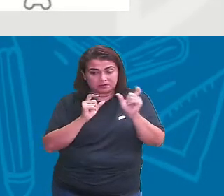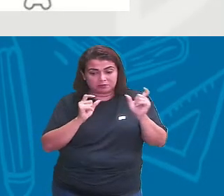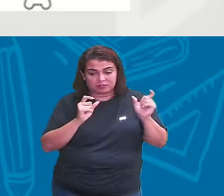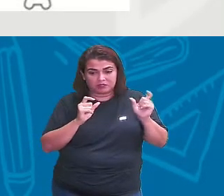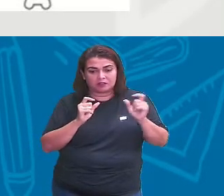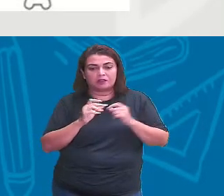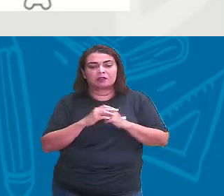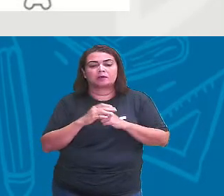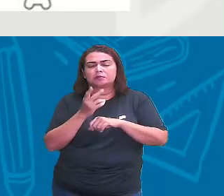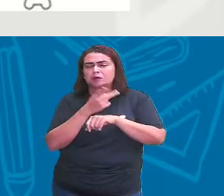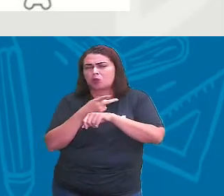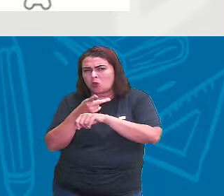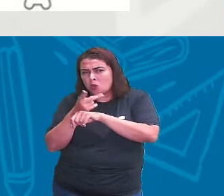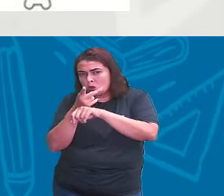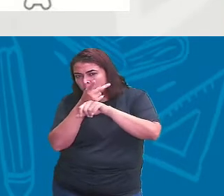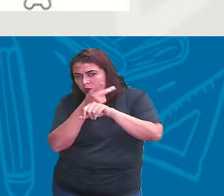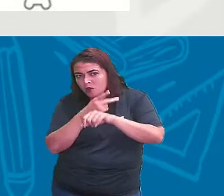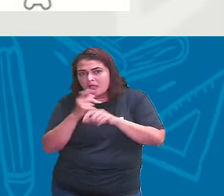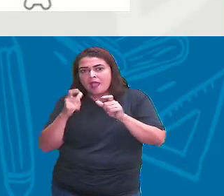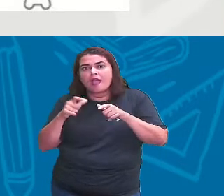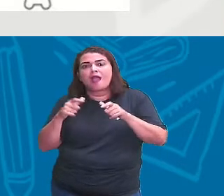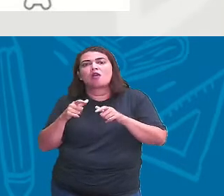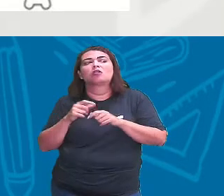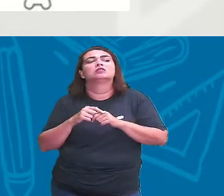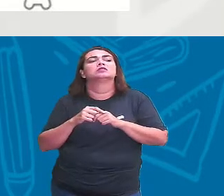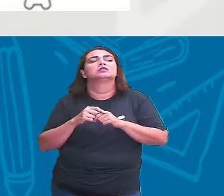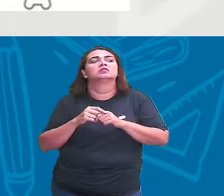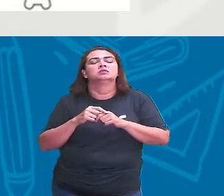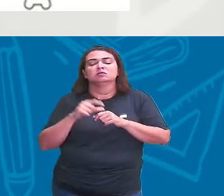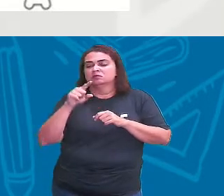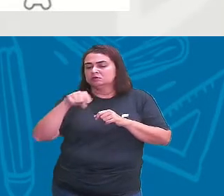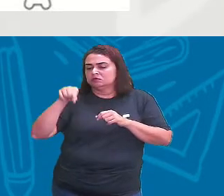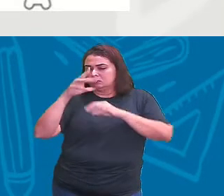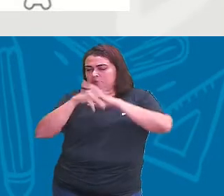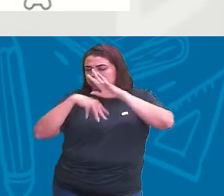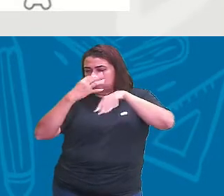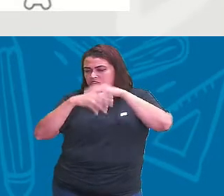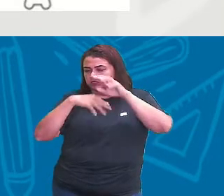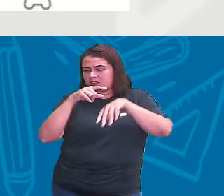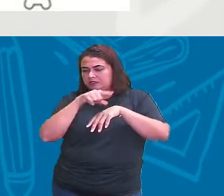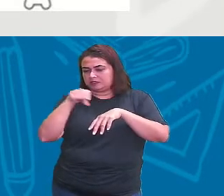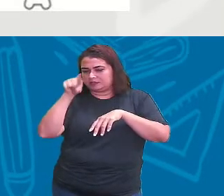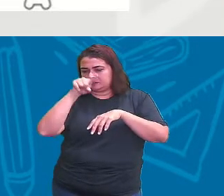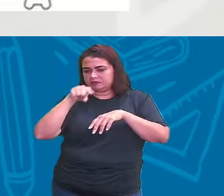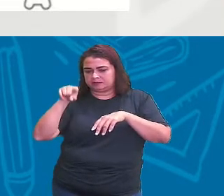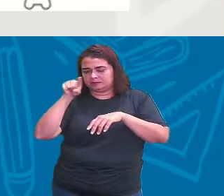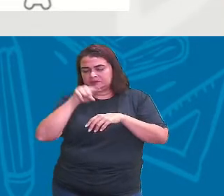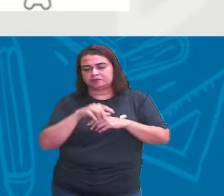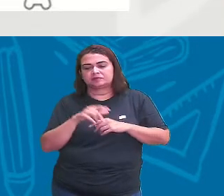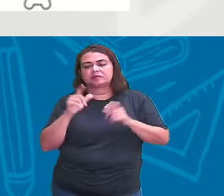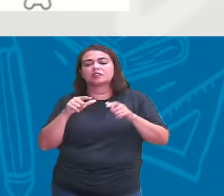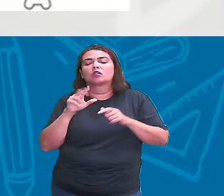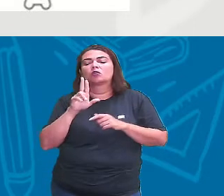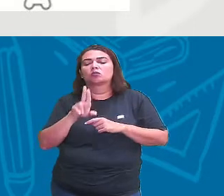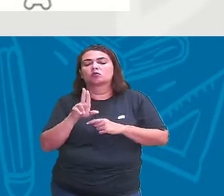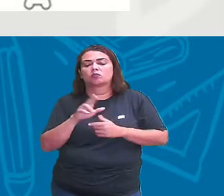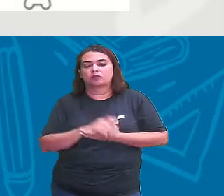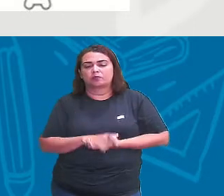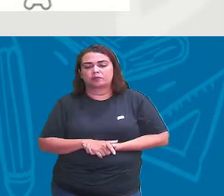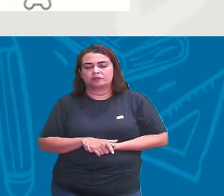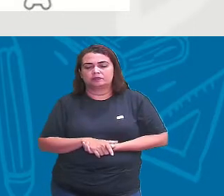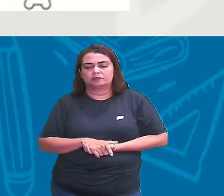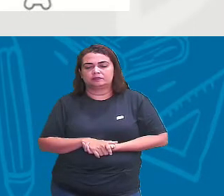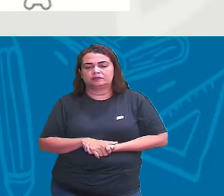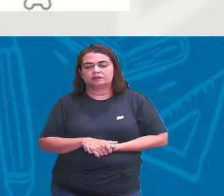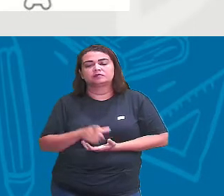vai procurar aonde está a letra U no meio de todas essas letras aqui do lado, tá certo? Eu vou